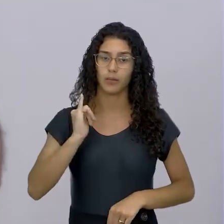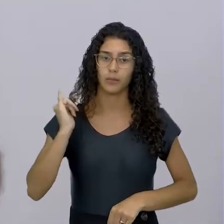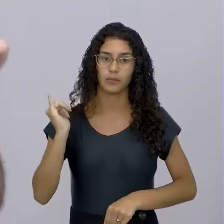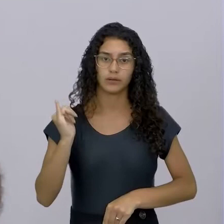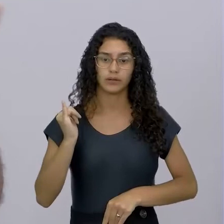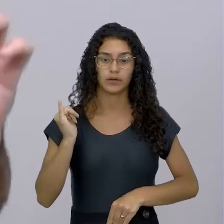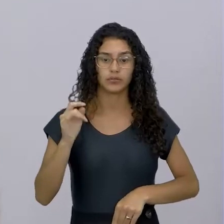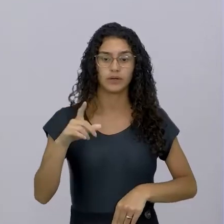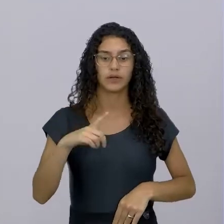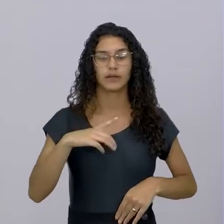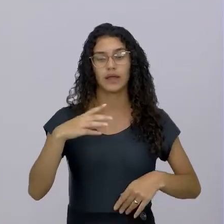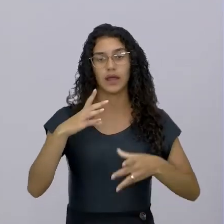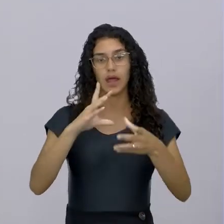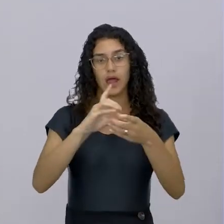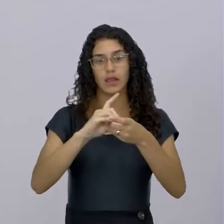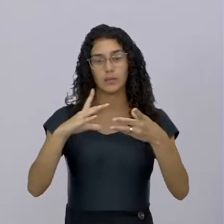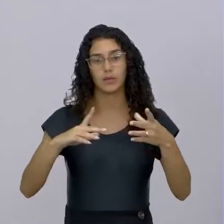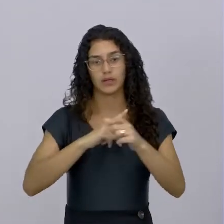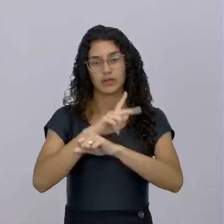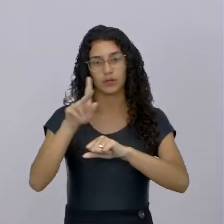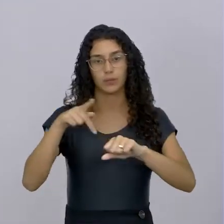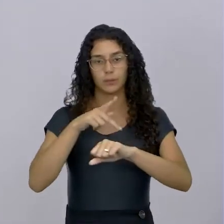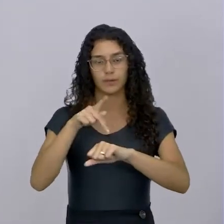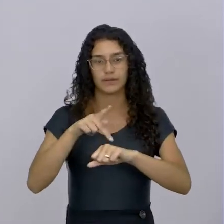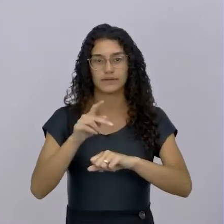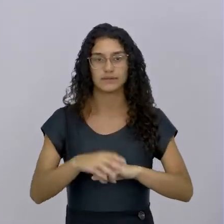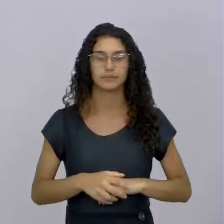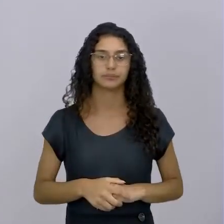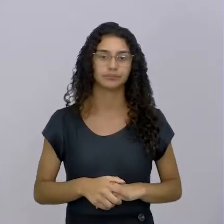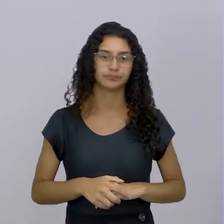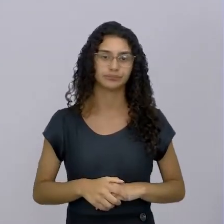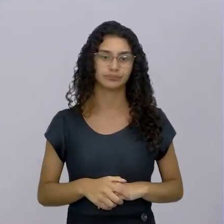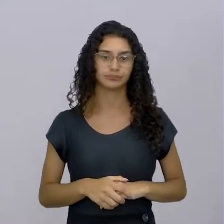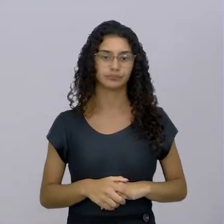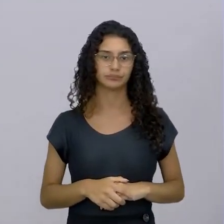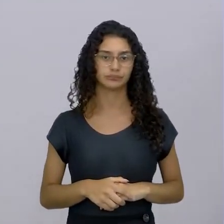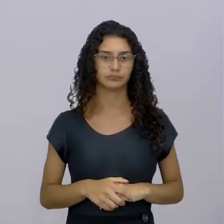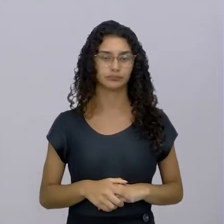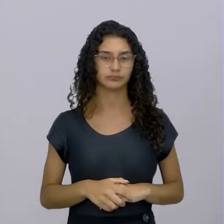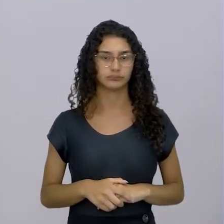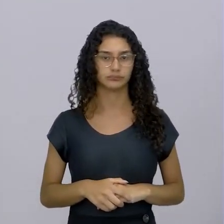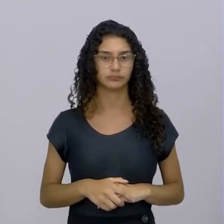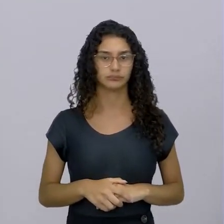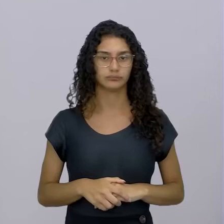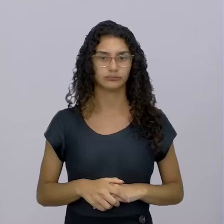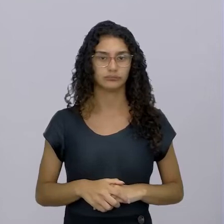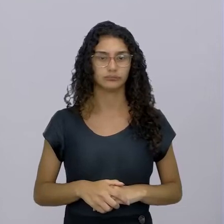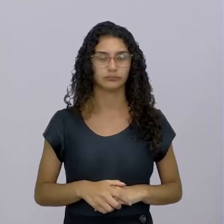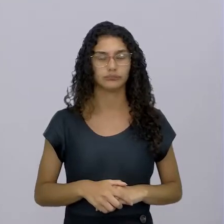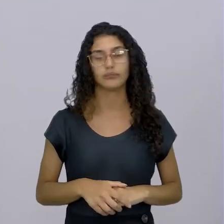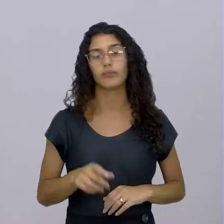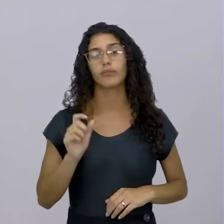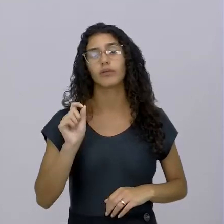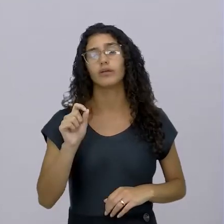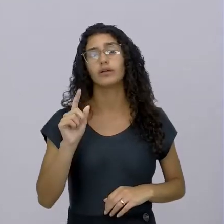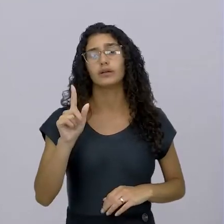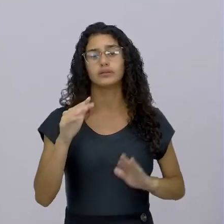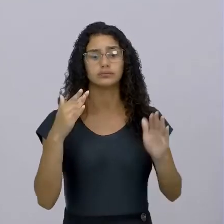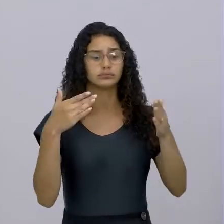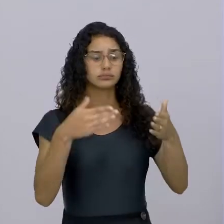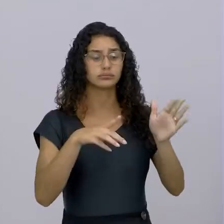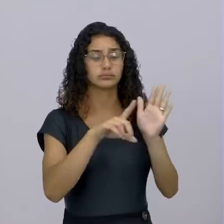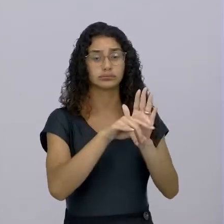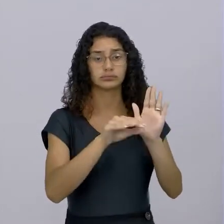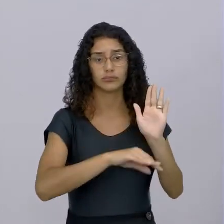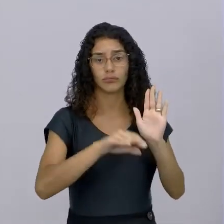fundamentais para que exista democracia no país. Então, ela prevê justamente que é central nessa lei